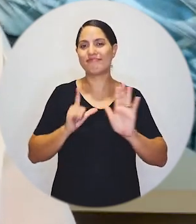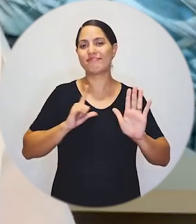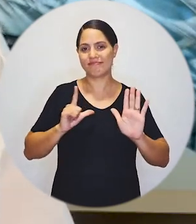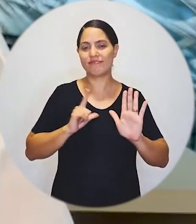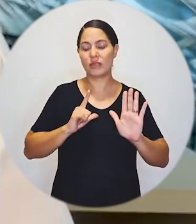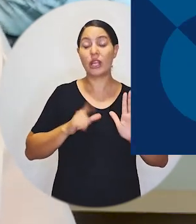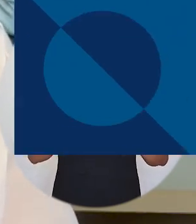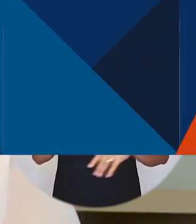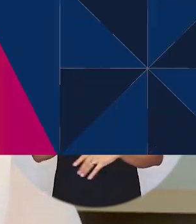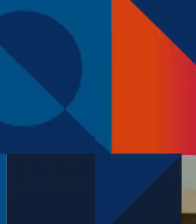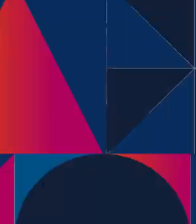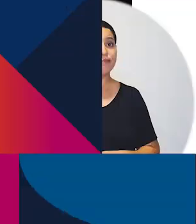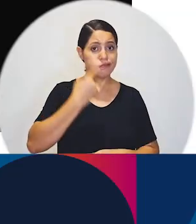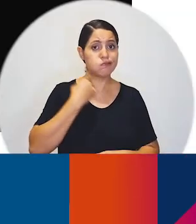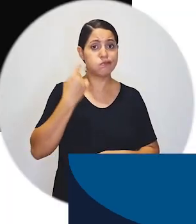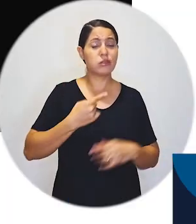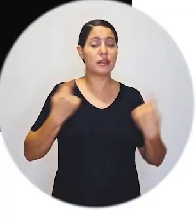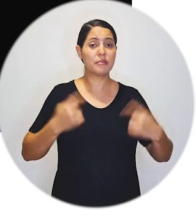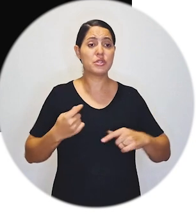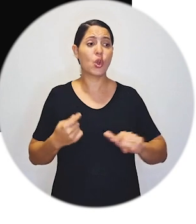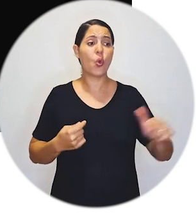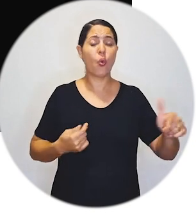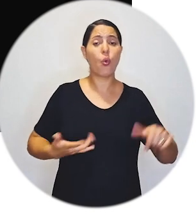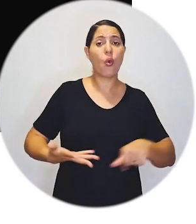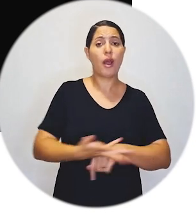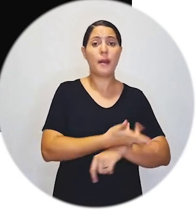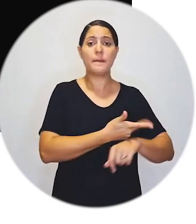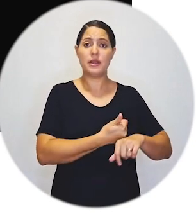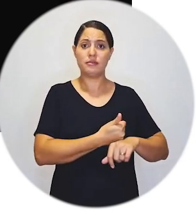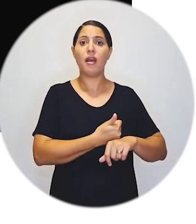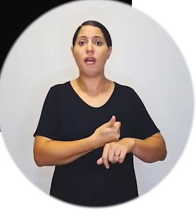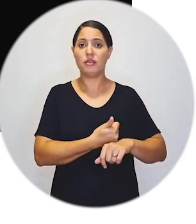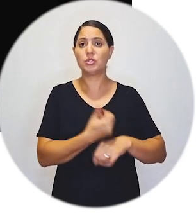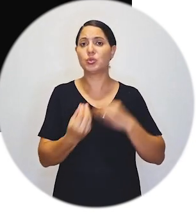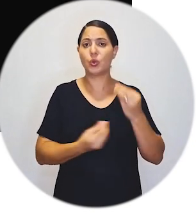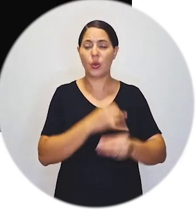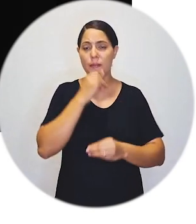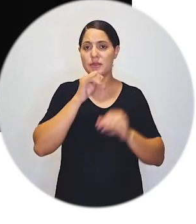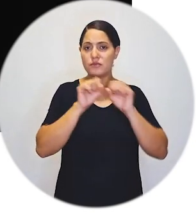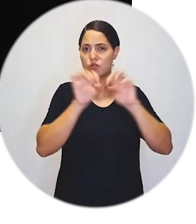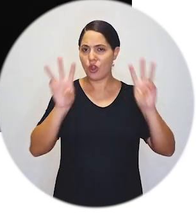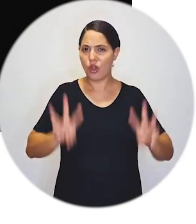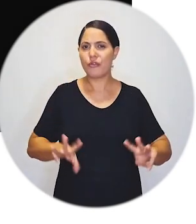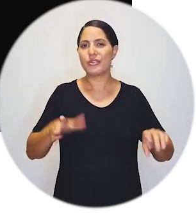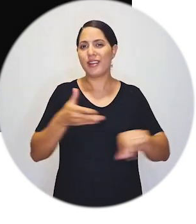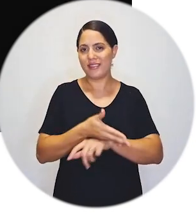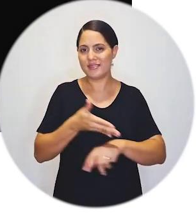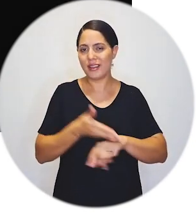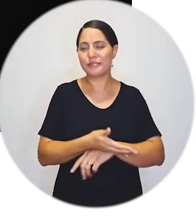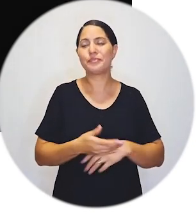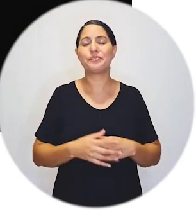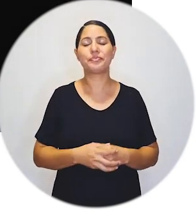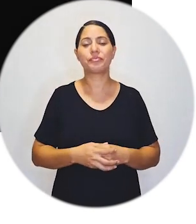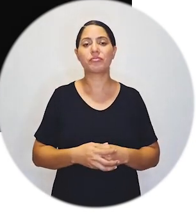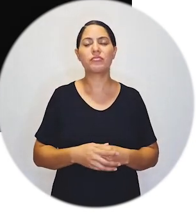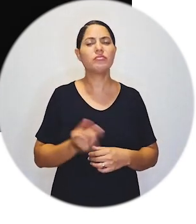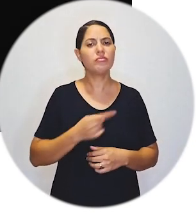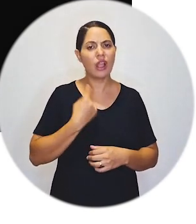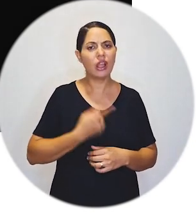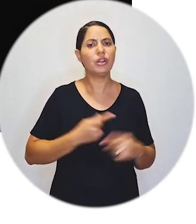nós, advogados, precisamos desenvolver outras habilidades, nossas soft skills, para que possamos estar